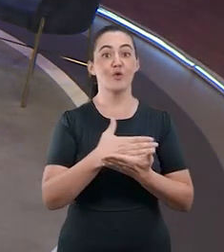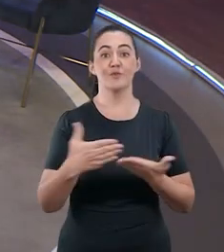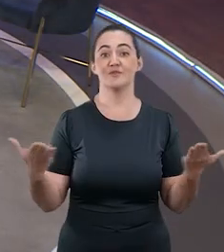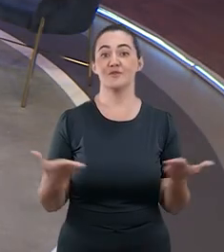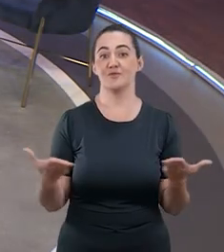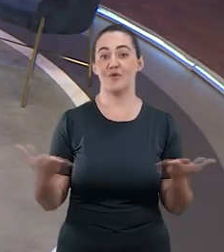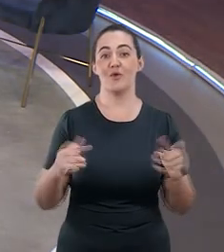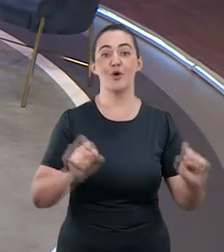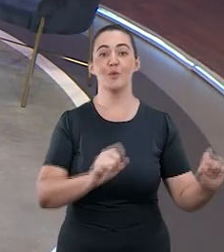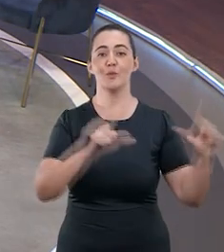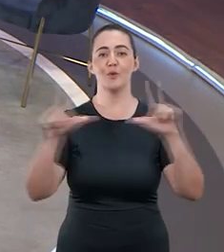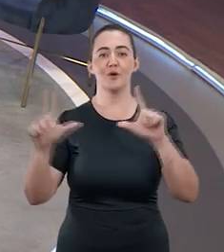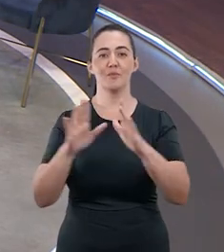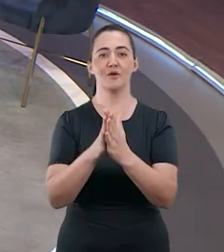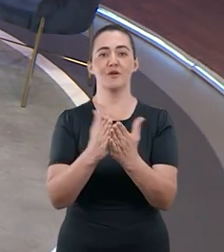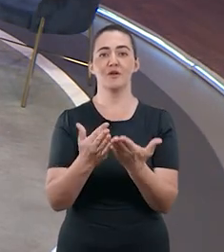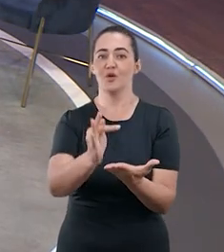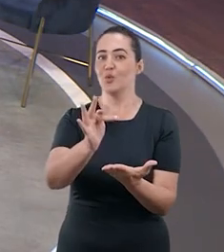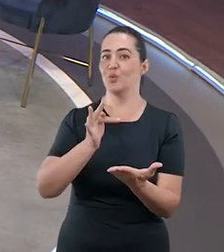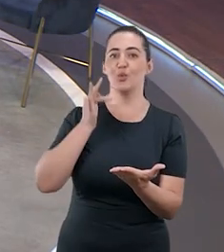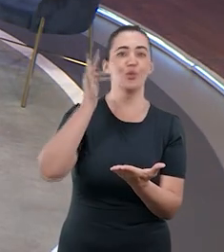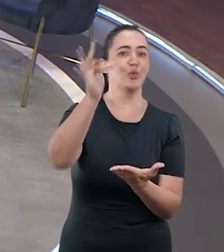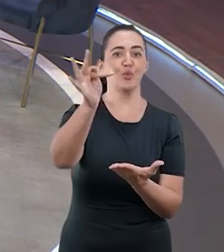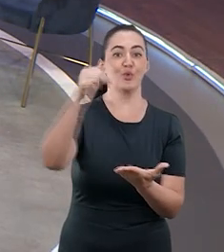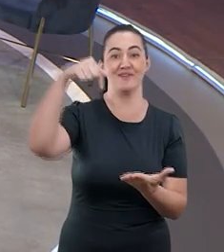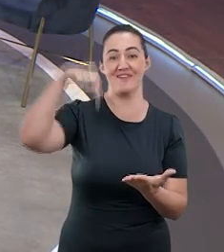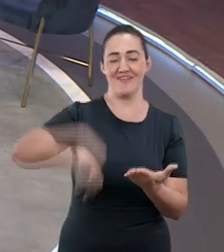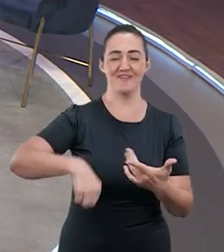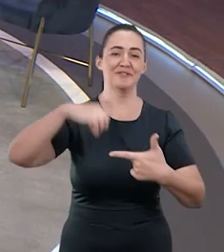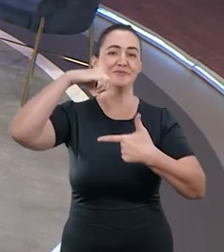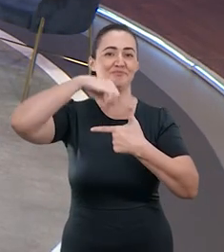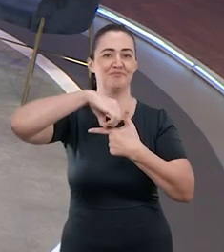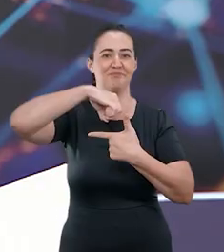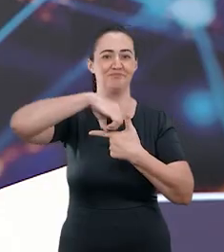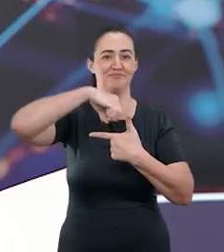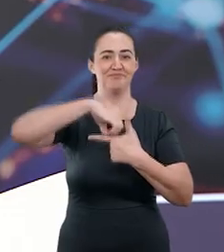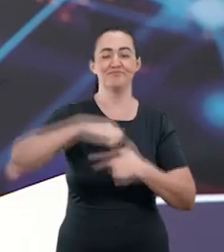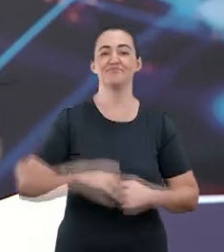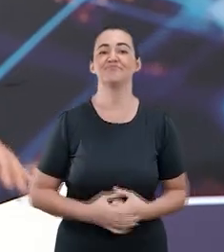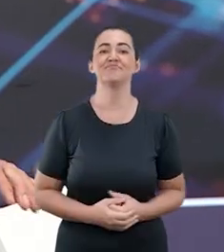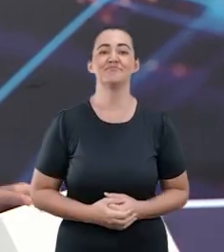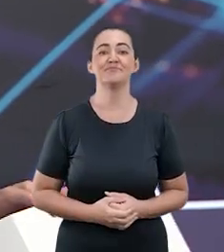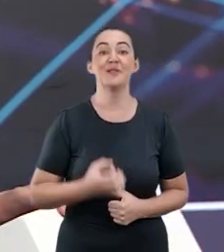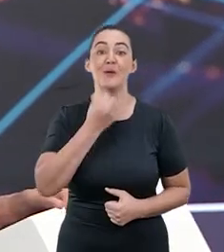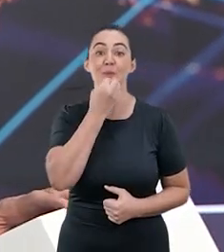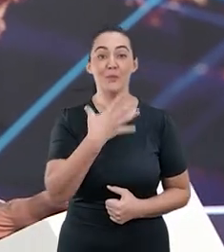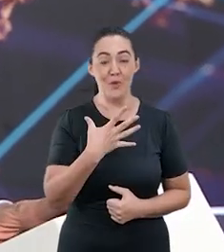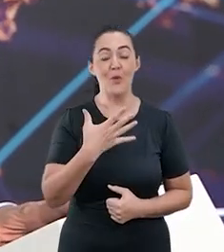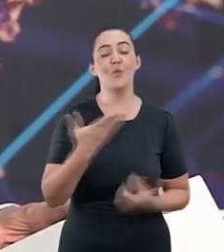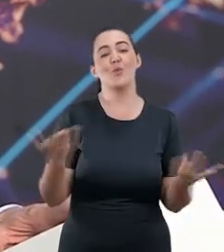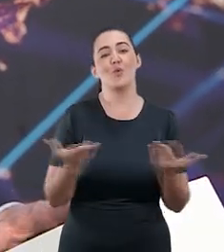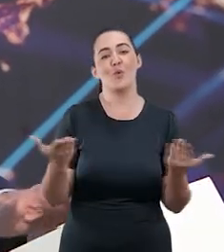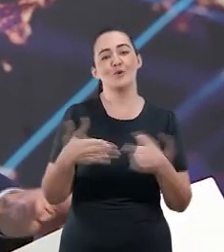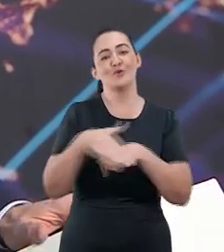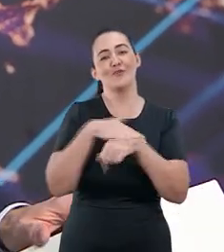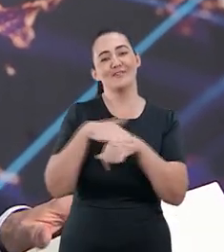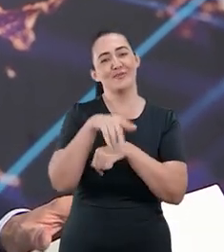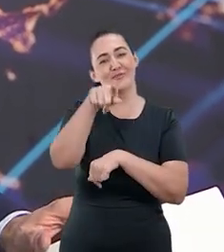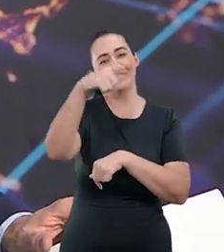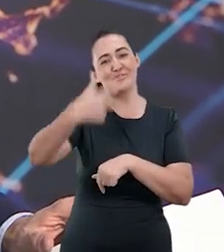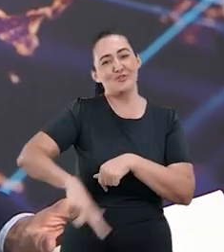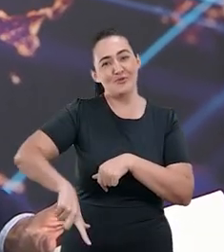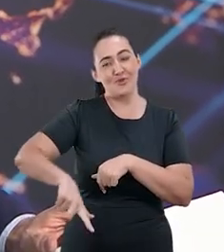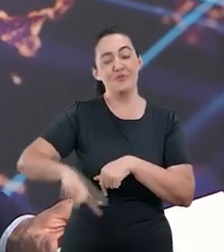Estamos começando o programa Arena do Futuro aqui na Novo Tempo. É tão bom poder mais uma vez falar com você. É